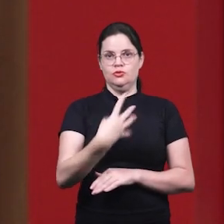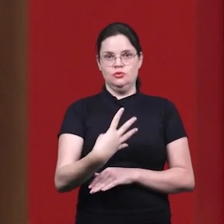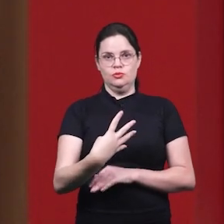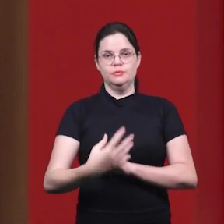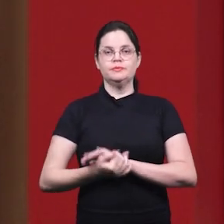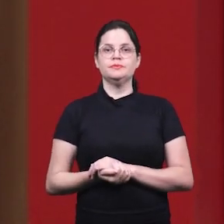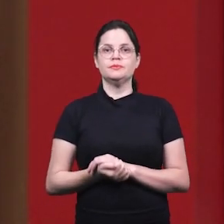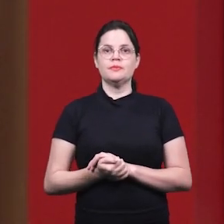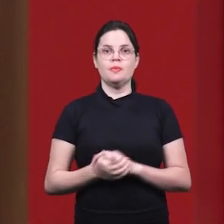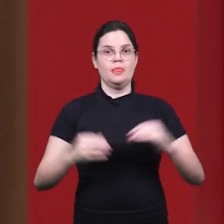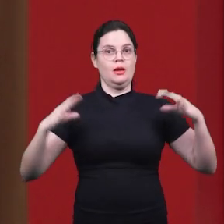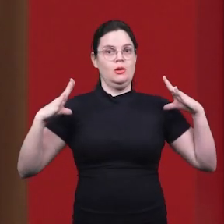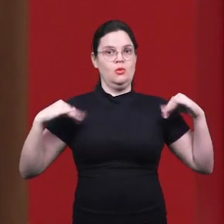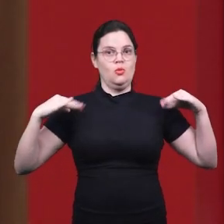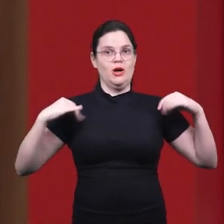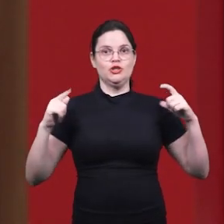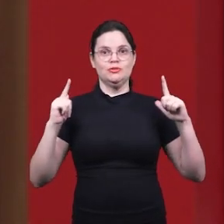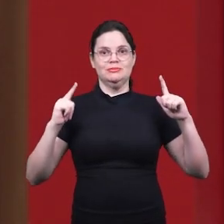O anjo Gabriel,